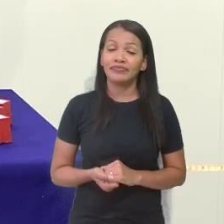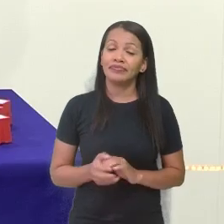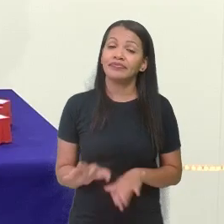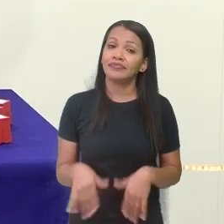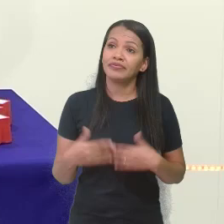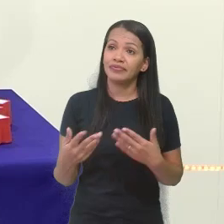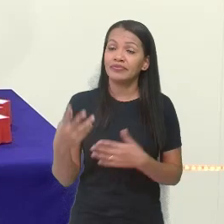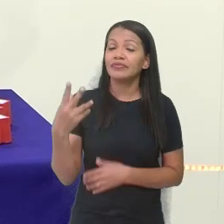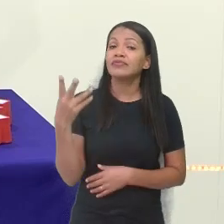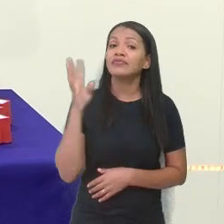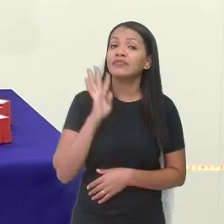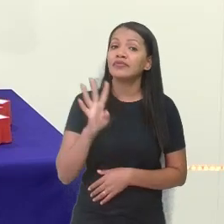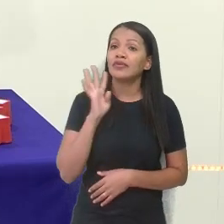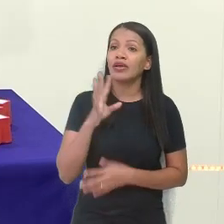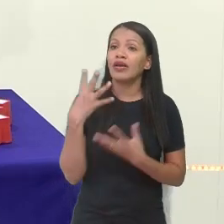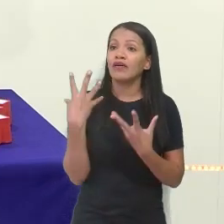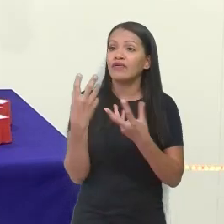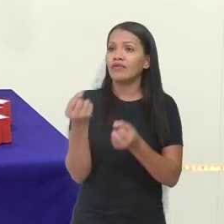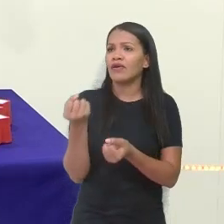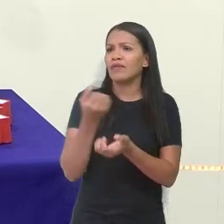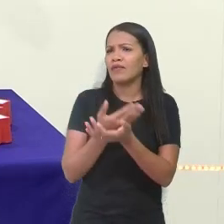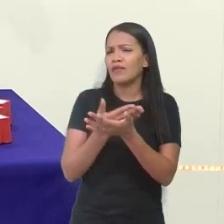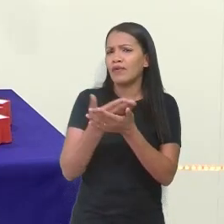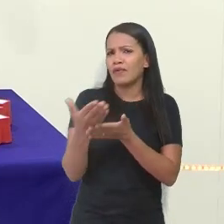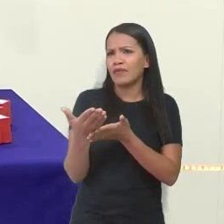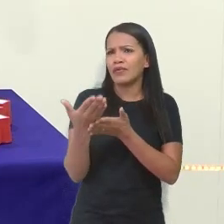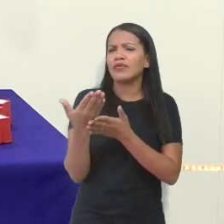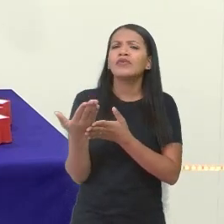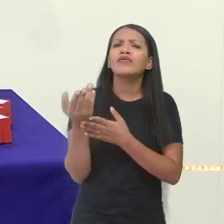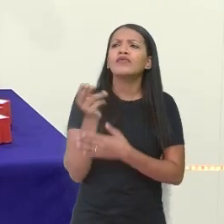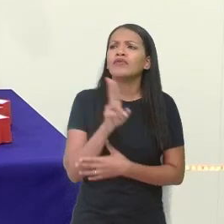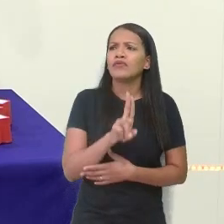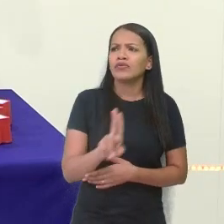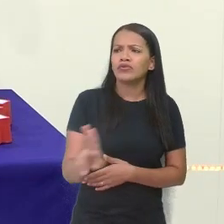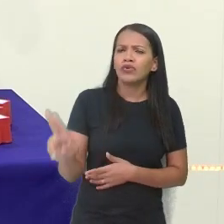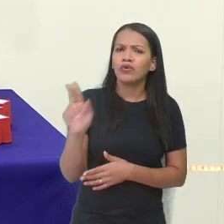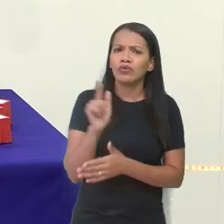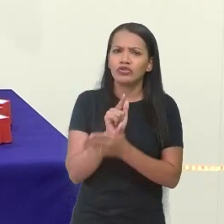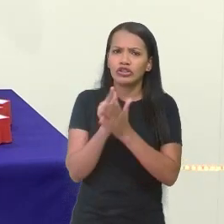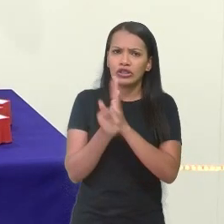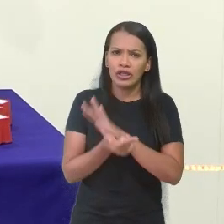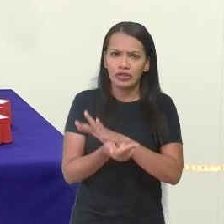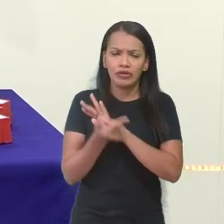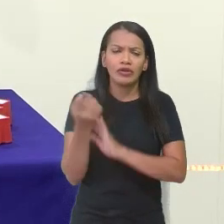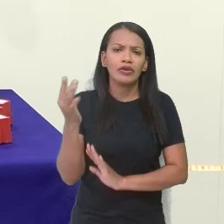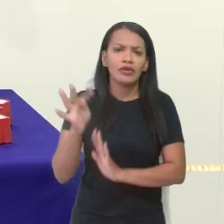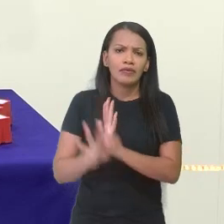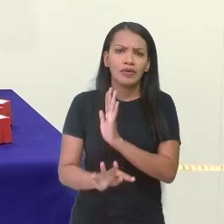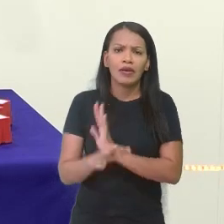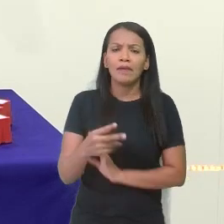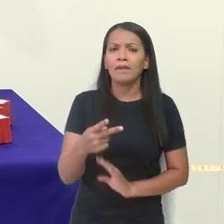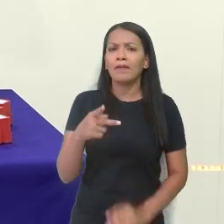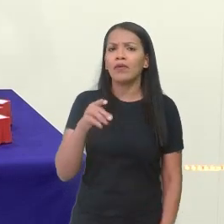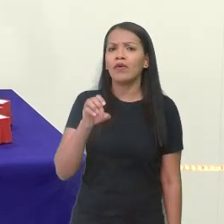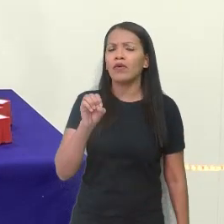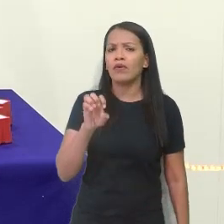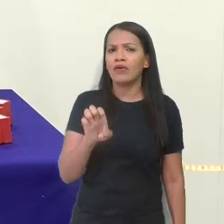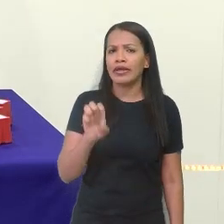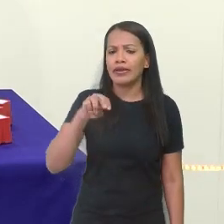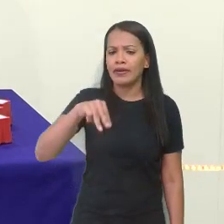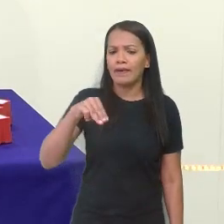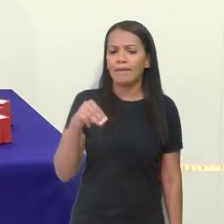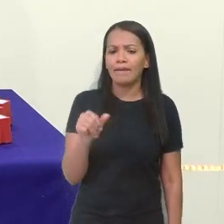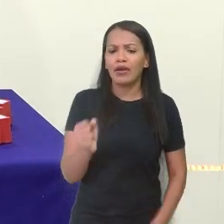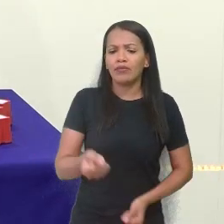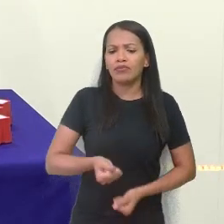Então, legal. Vamos começar colocando o nome, não é, do gênero textual poema. E olha